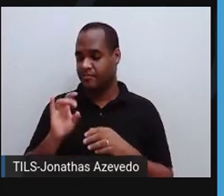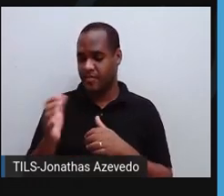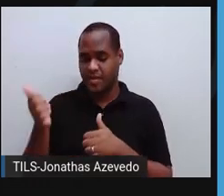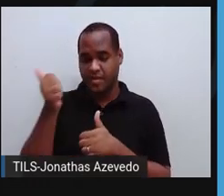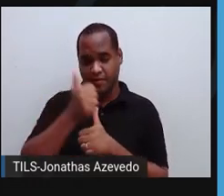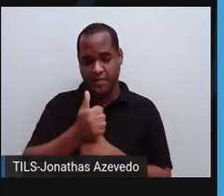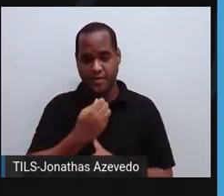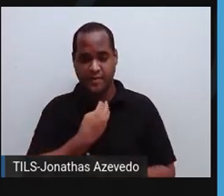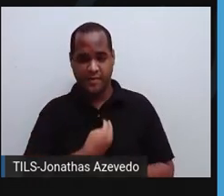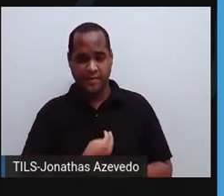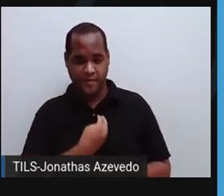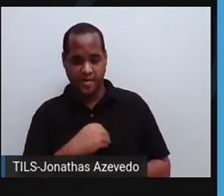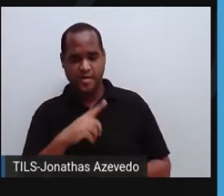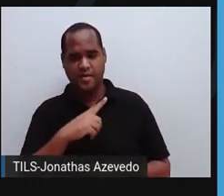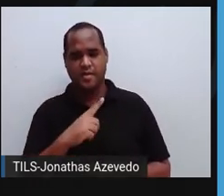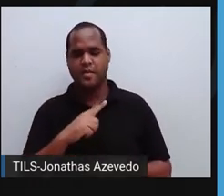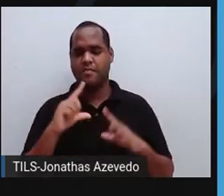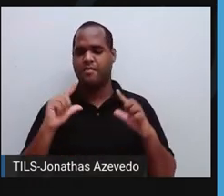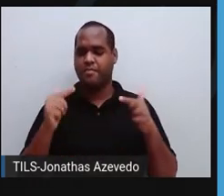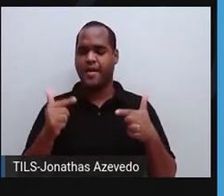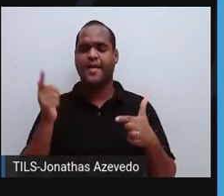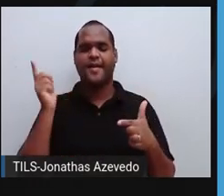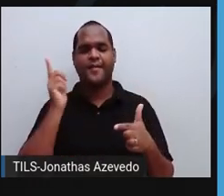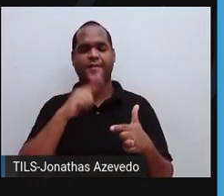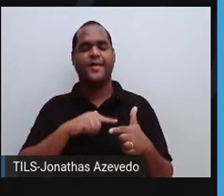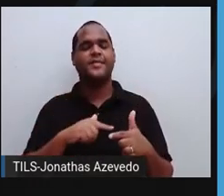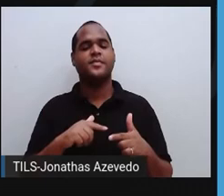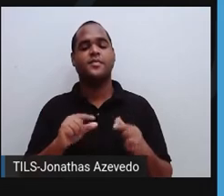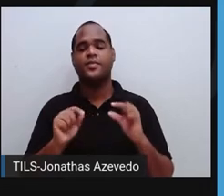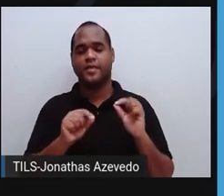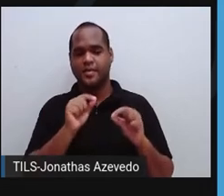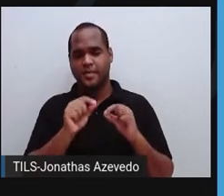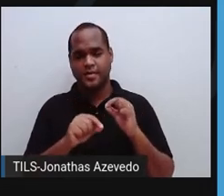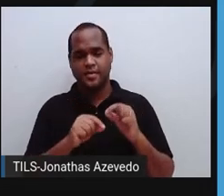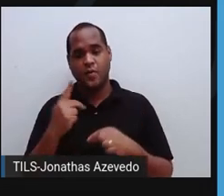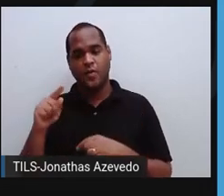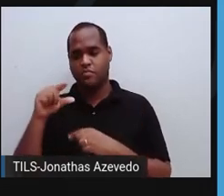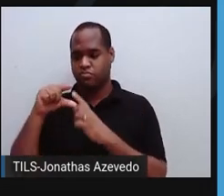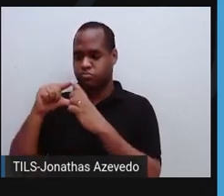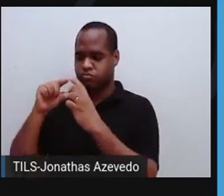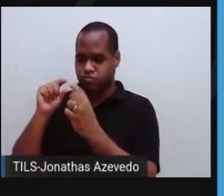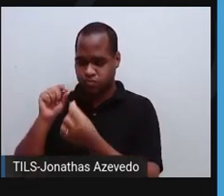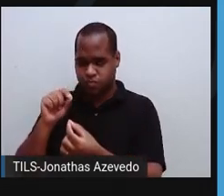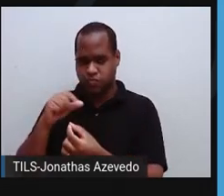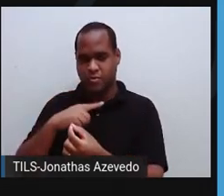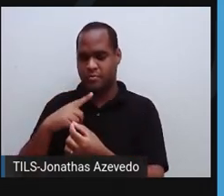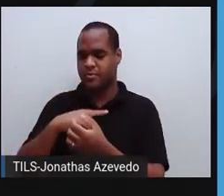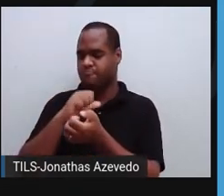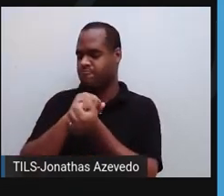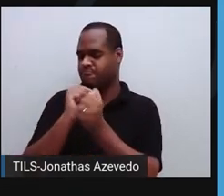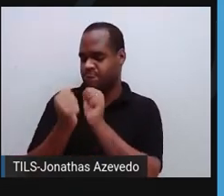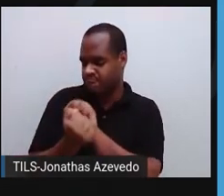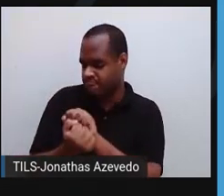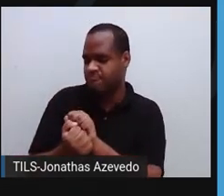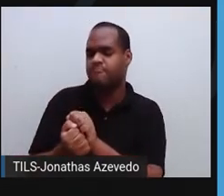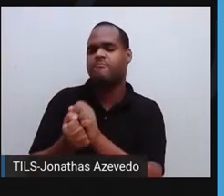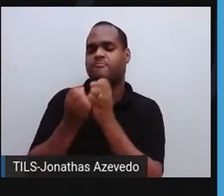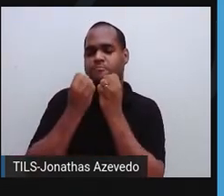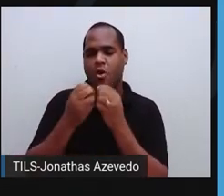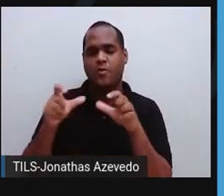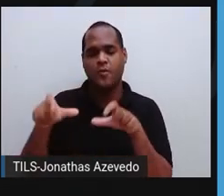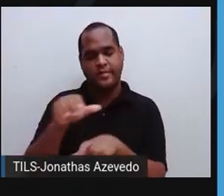se reproduzir, ter sucesso reprodutivo naquele ambiente? As de bico maior. As mais adaptadas àquela